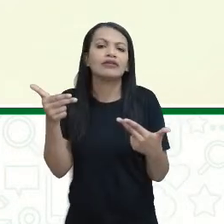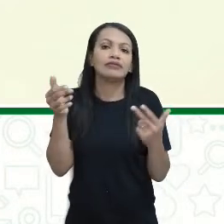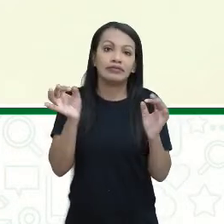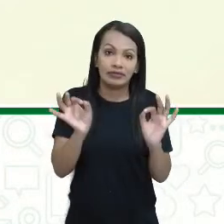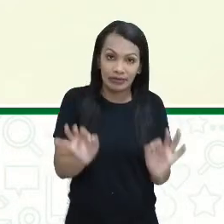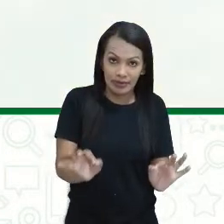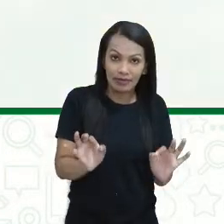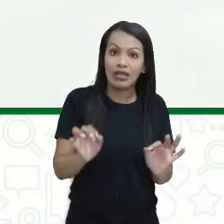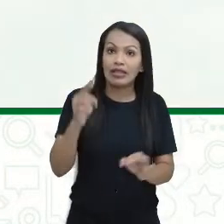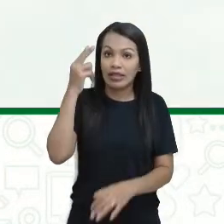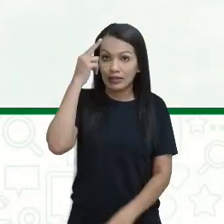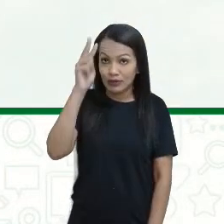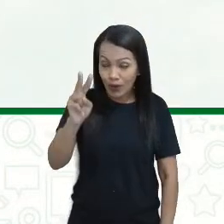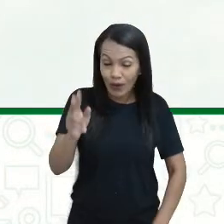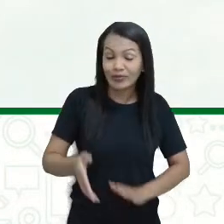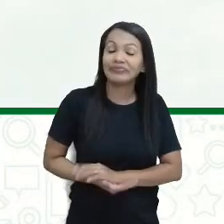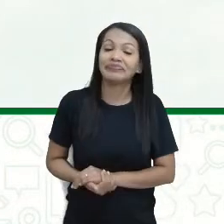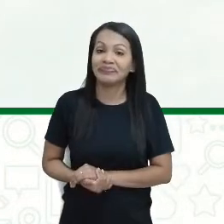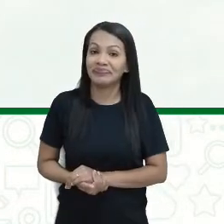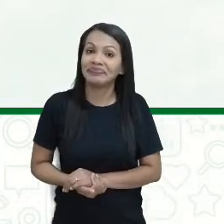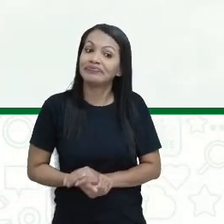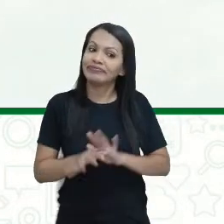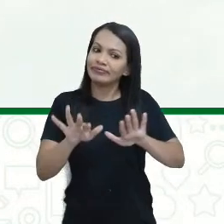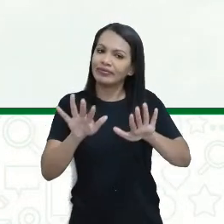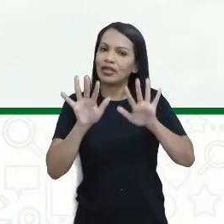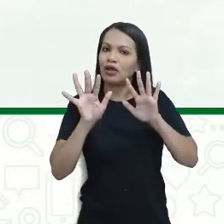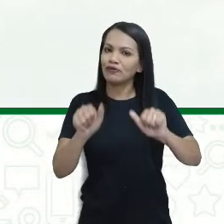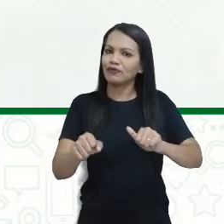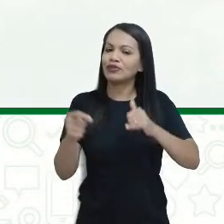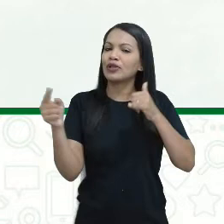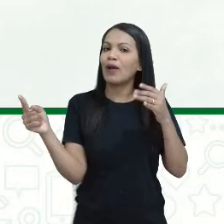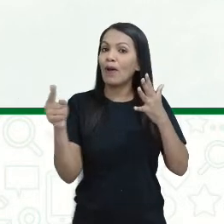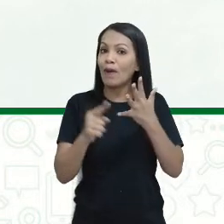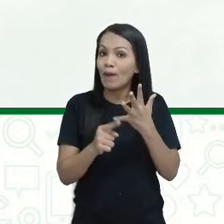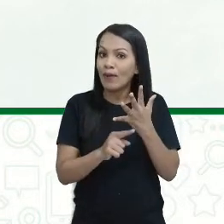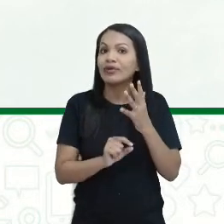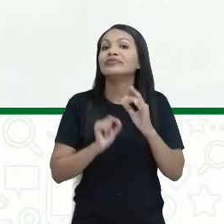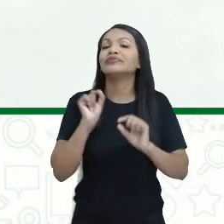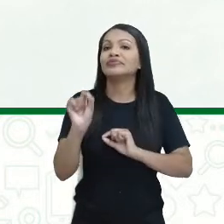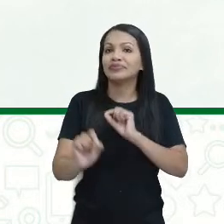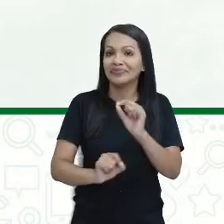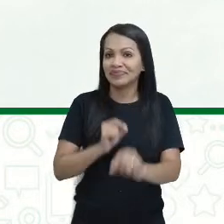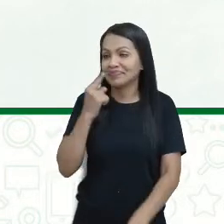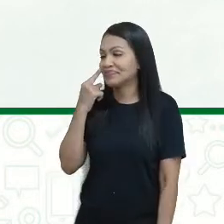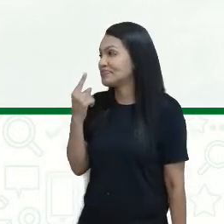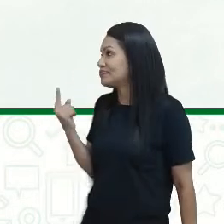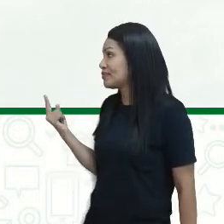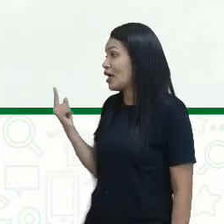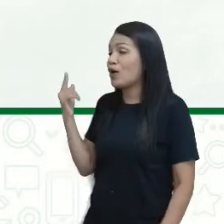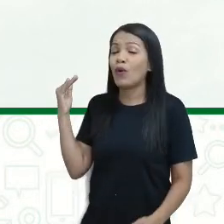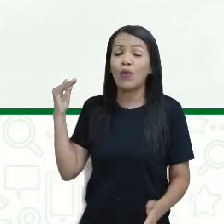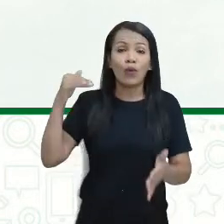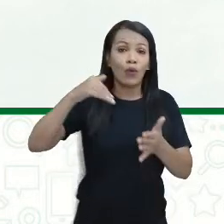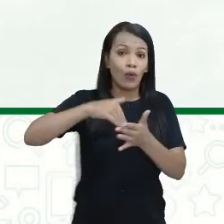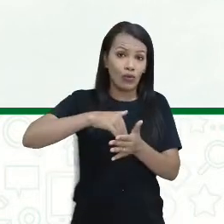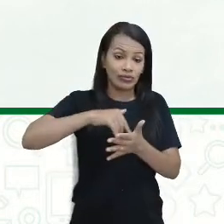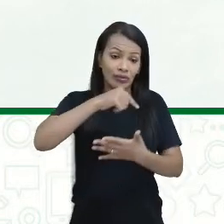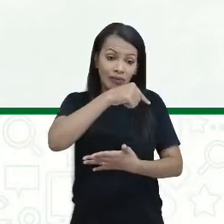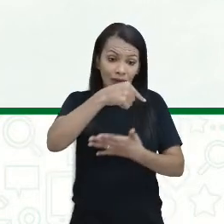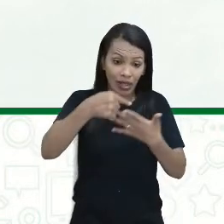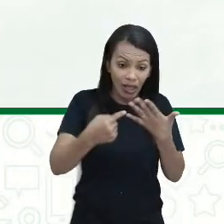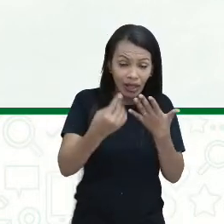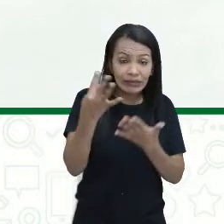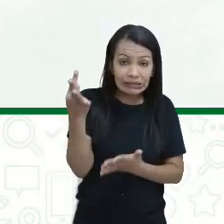pretende na história. E, finalmente, como um dos últimos elementos do